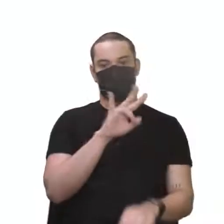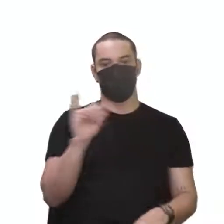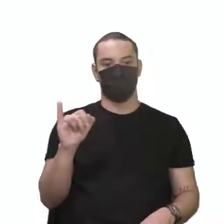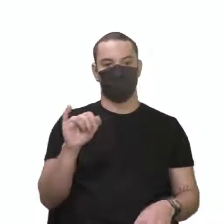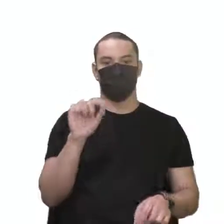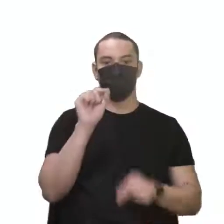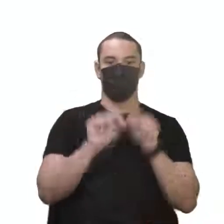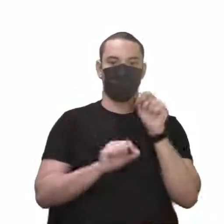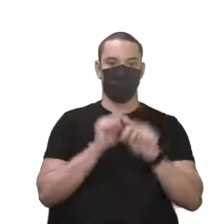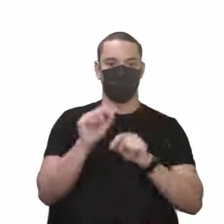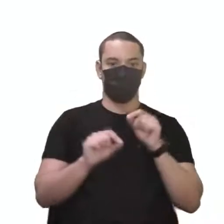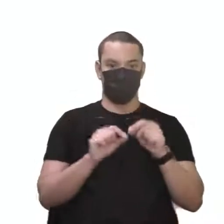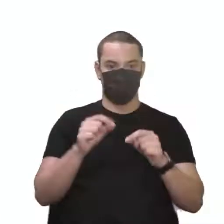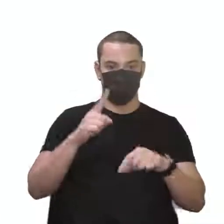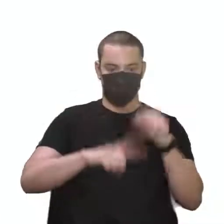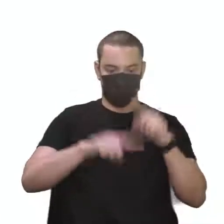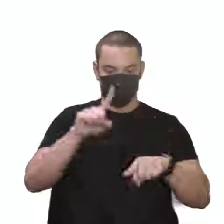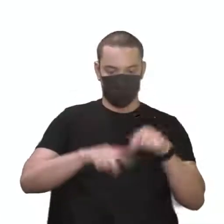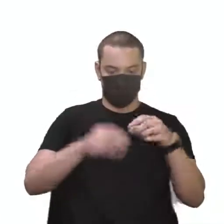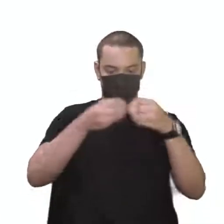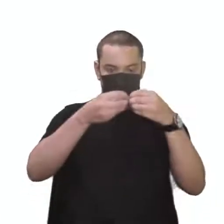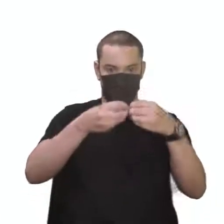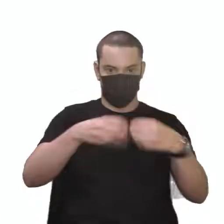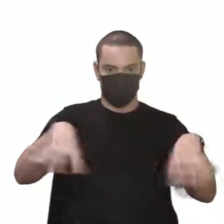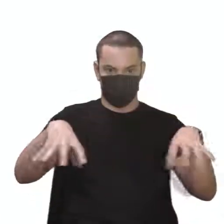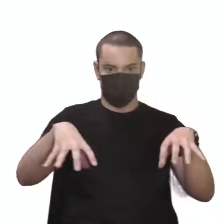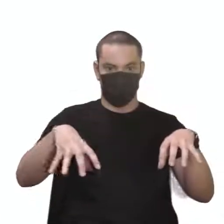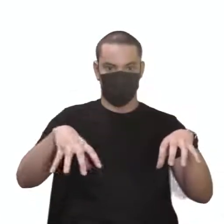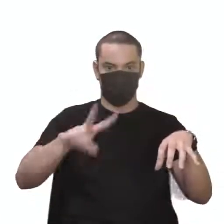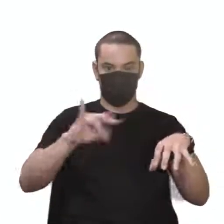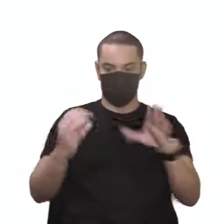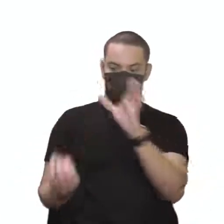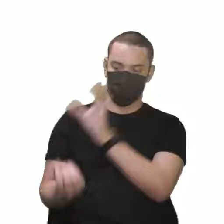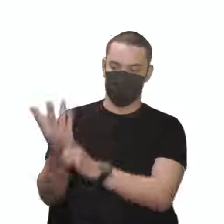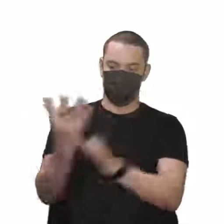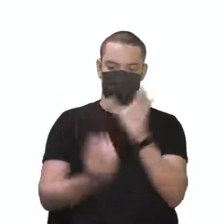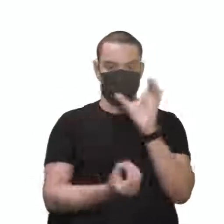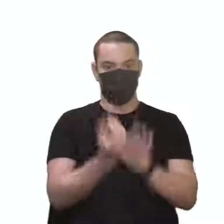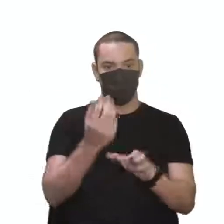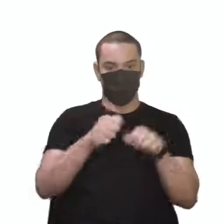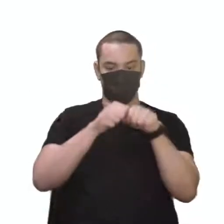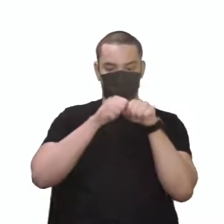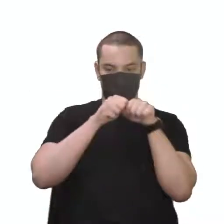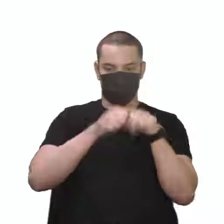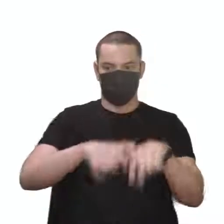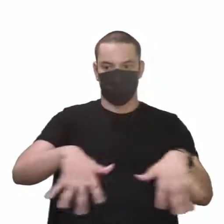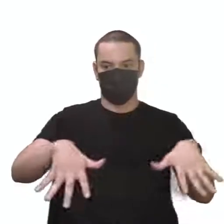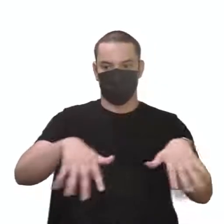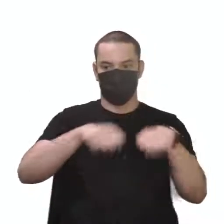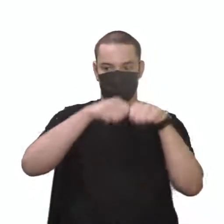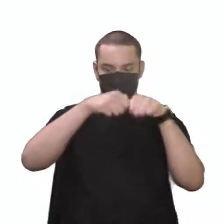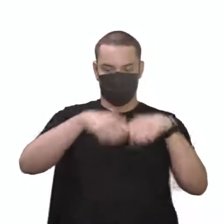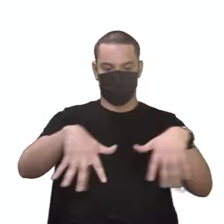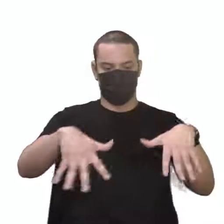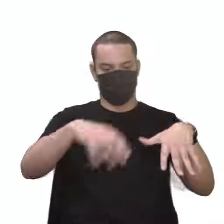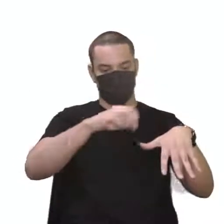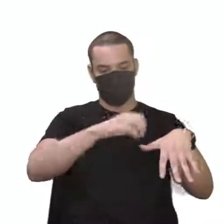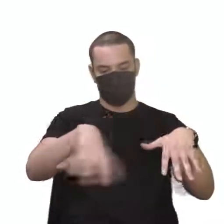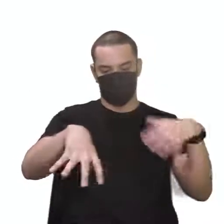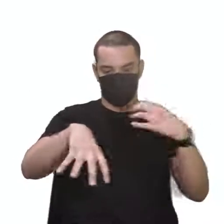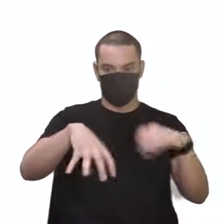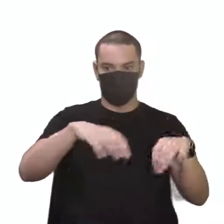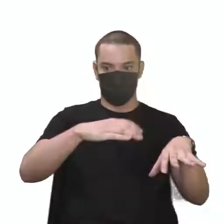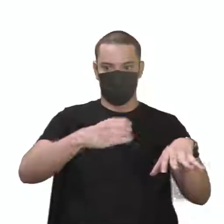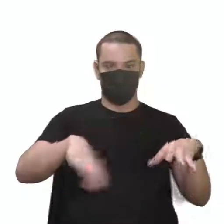sofrer duplicação do seu material genético e, consequentemente, vai começar a ter a